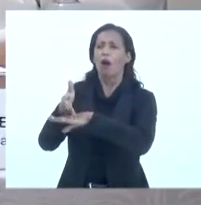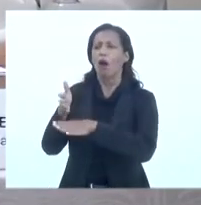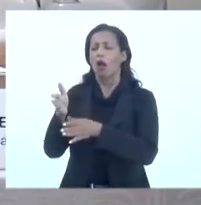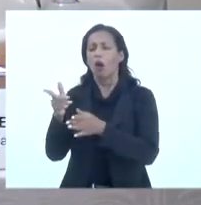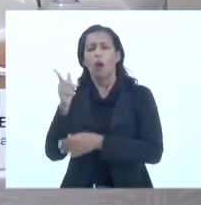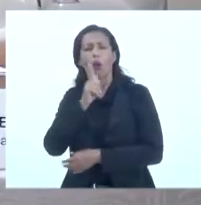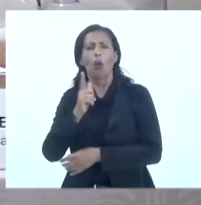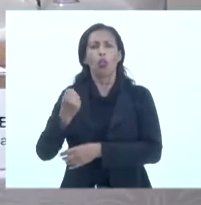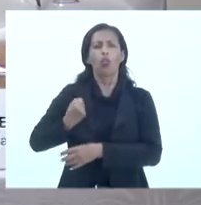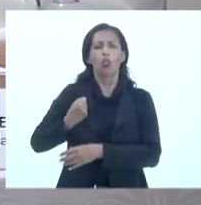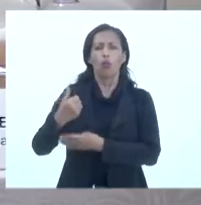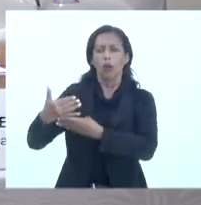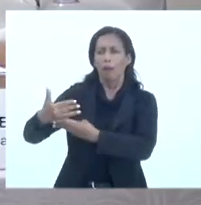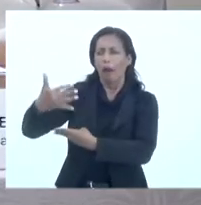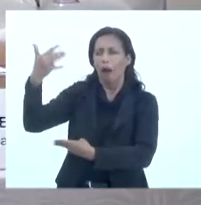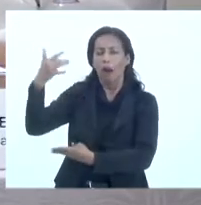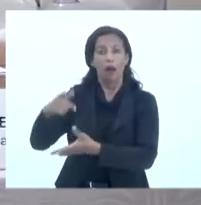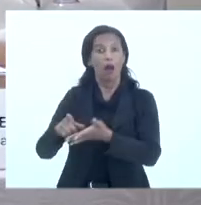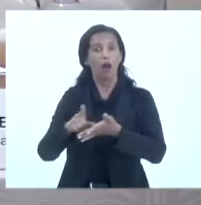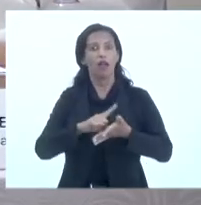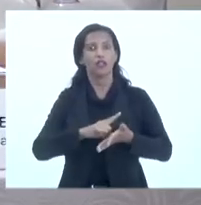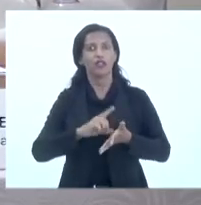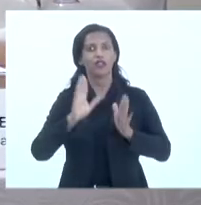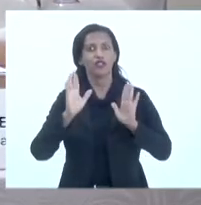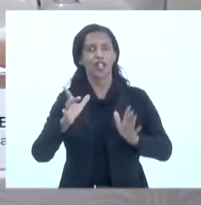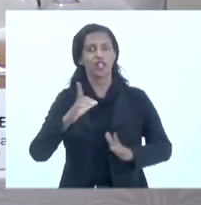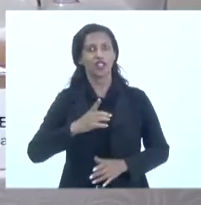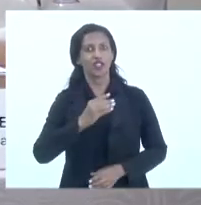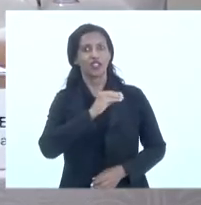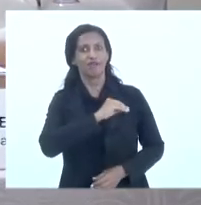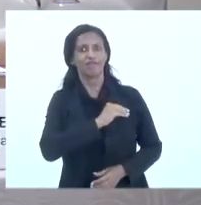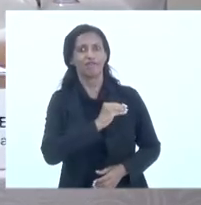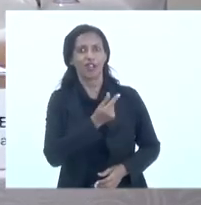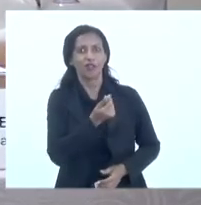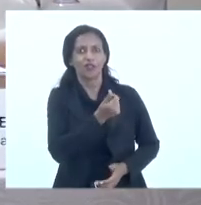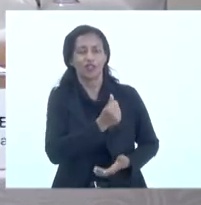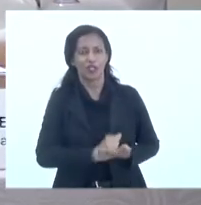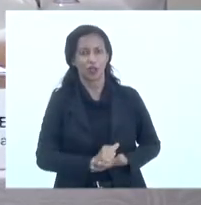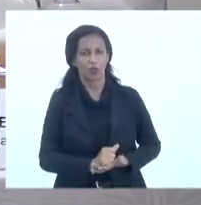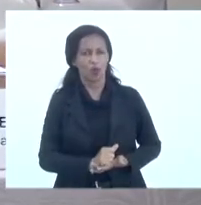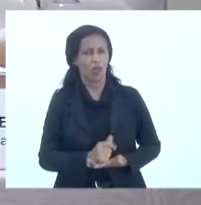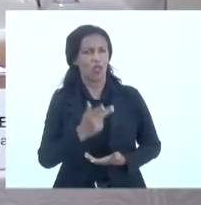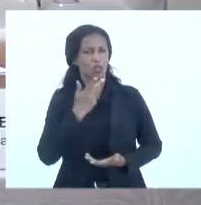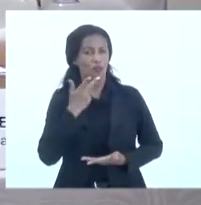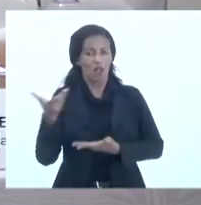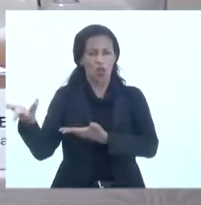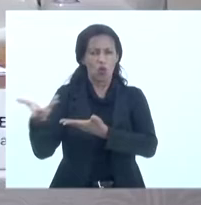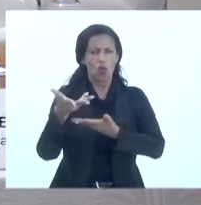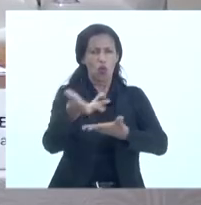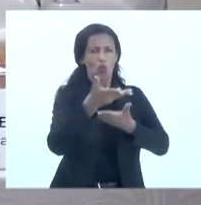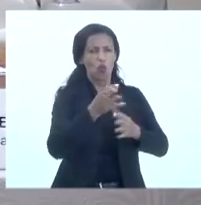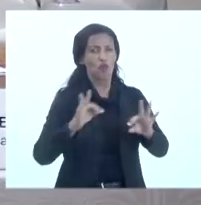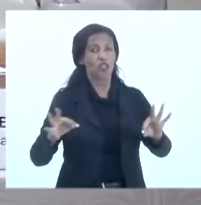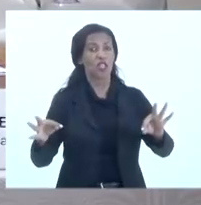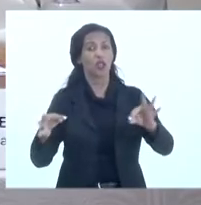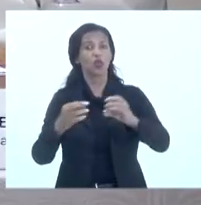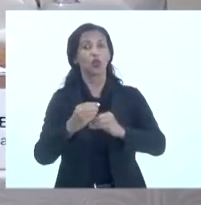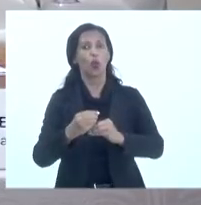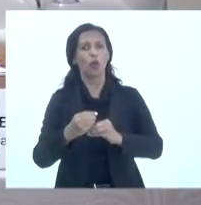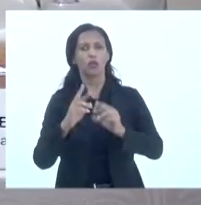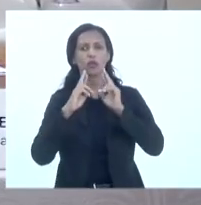uma coisa só que eu pedi, Lodi, ao Luiz Paulo, convida para todas as reuniões da CPI o Ministério Público